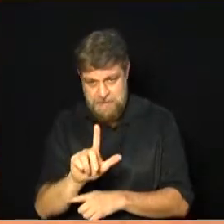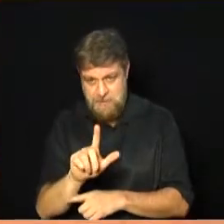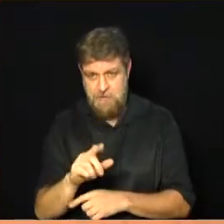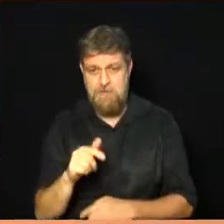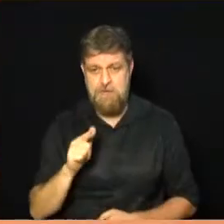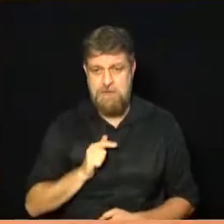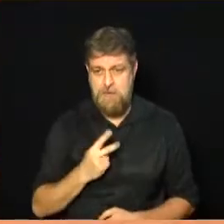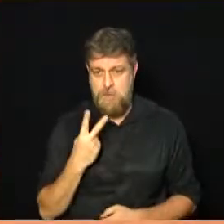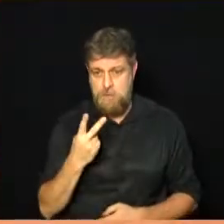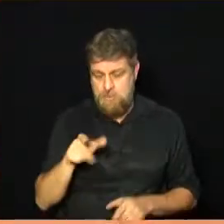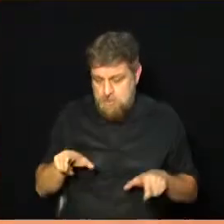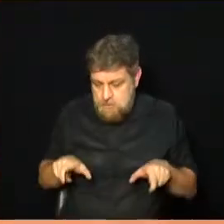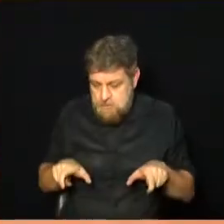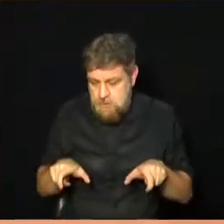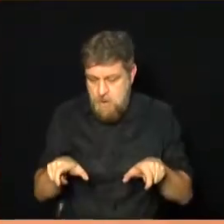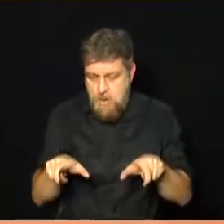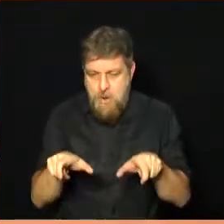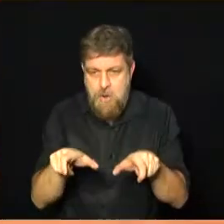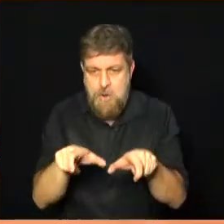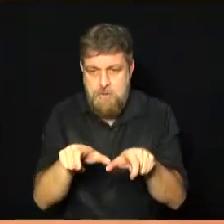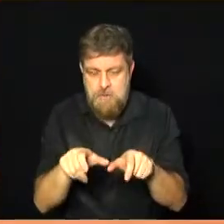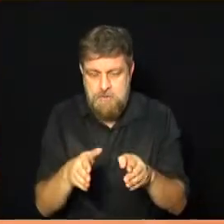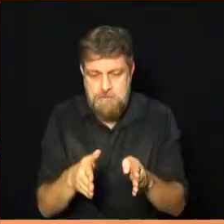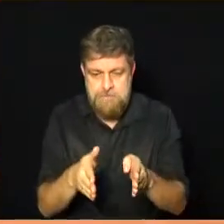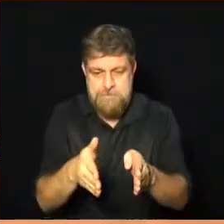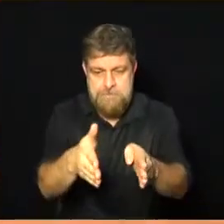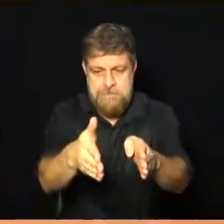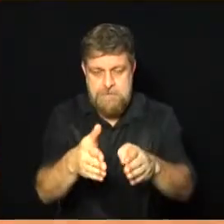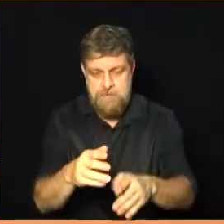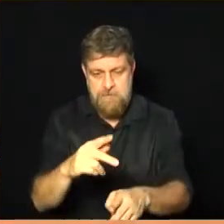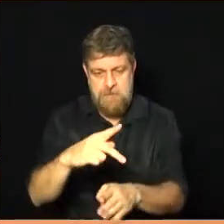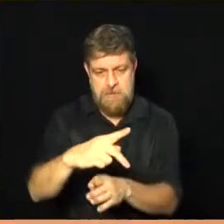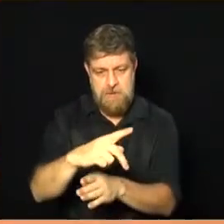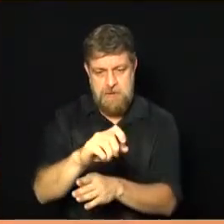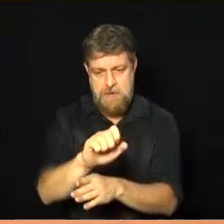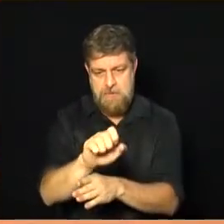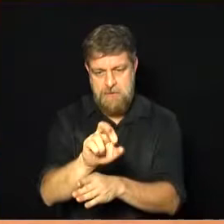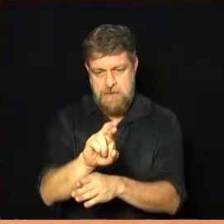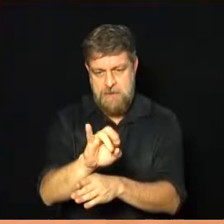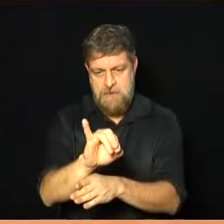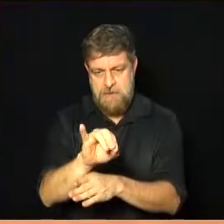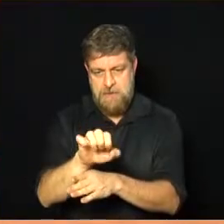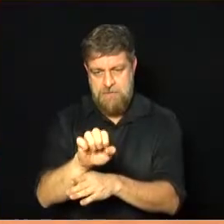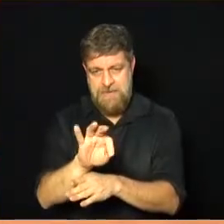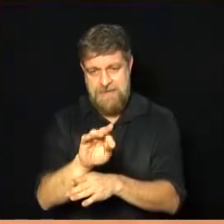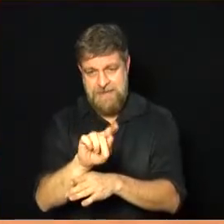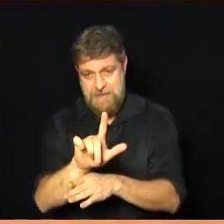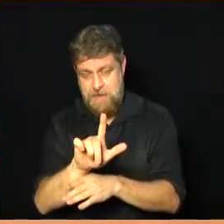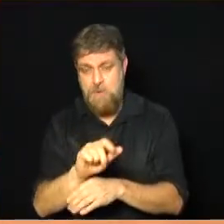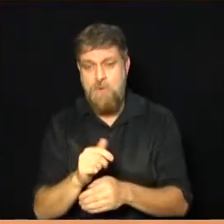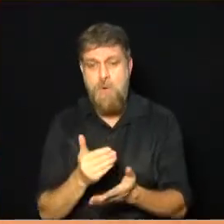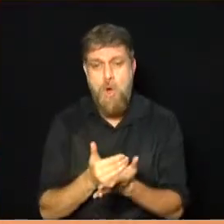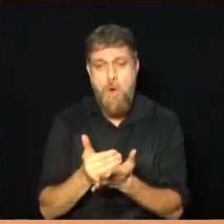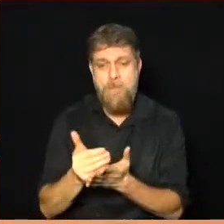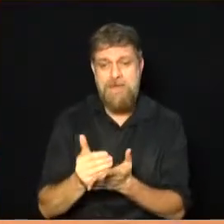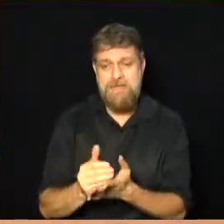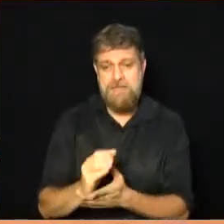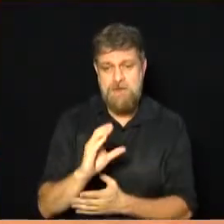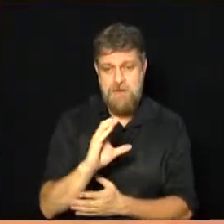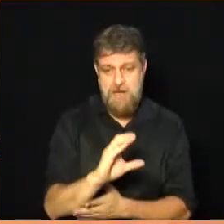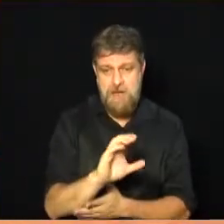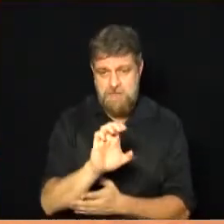dois corredores estão interligados no corredor perimetral, que começará na futura estação Campos Elíseos e